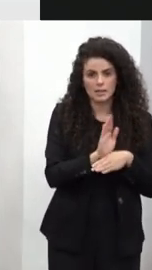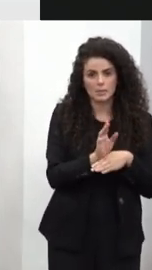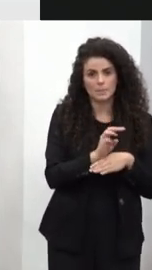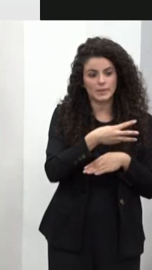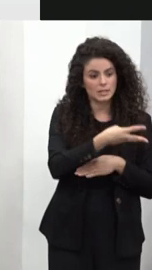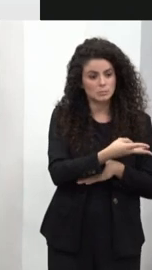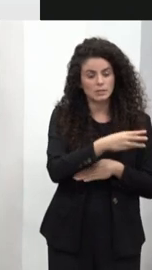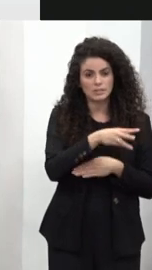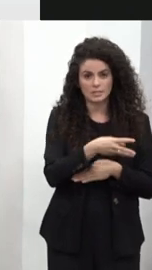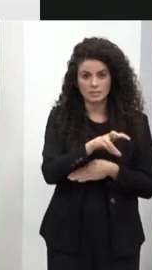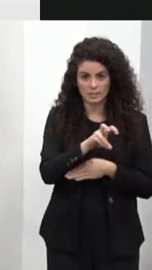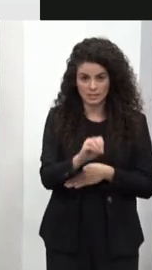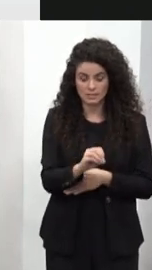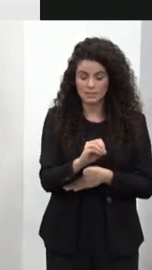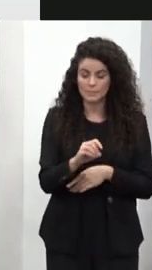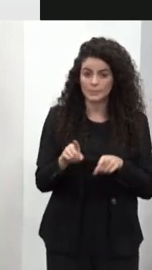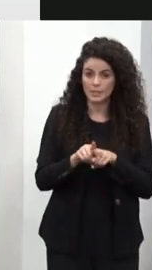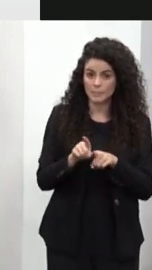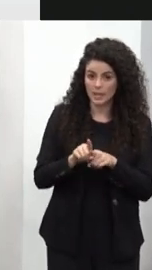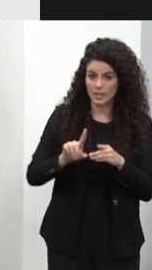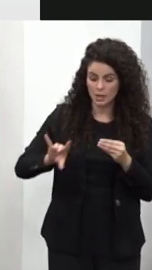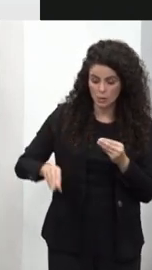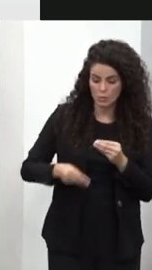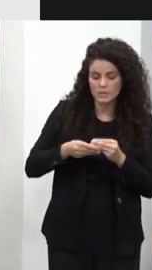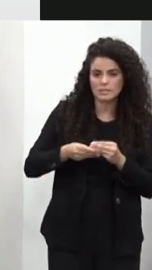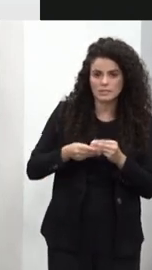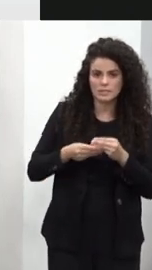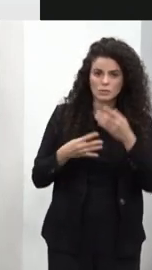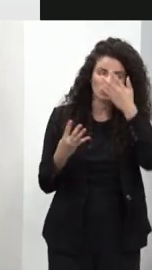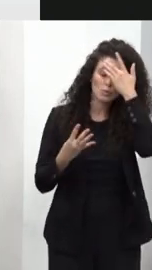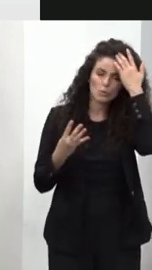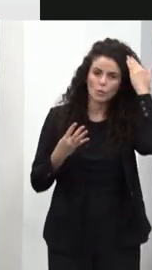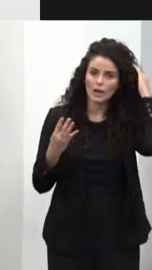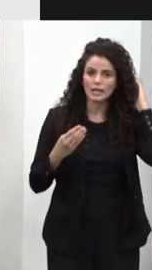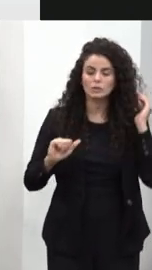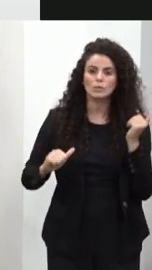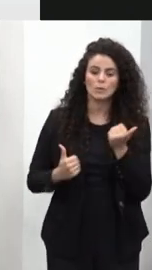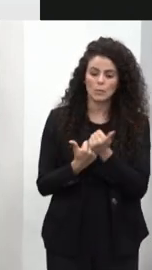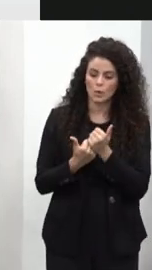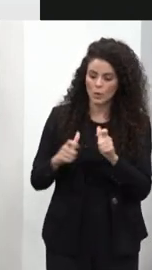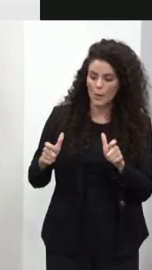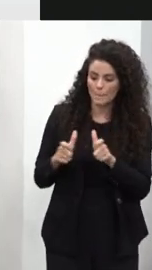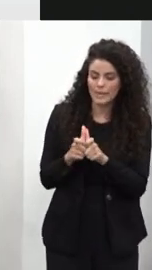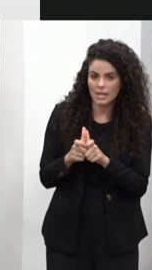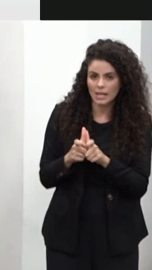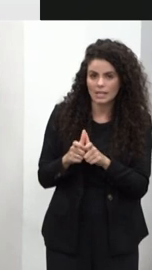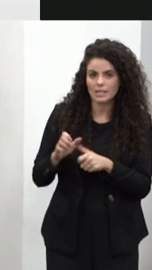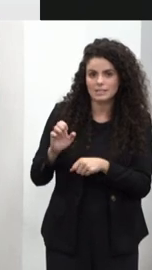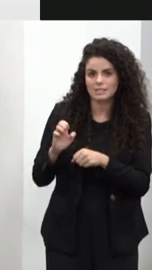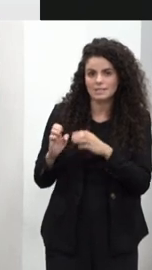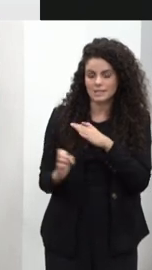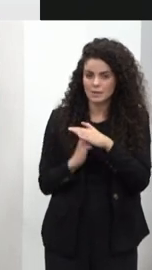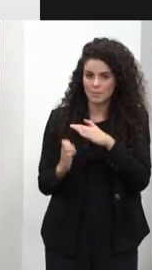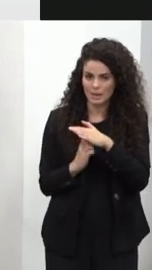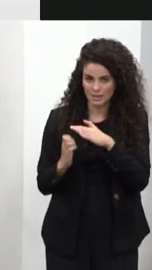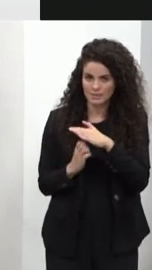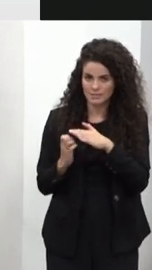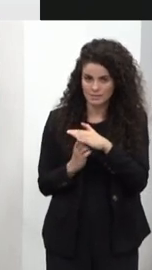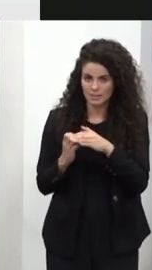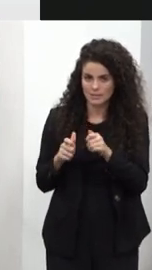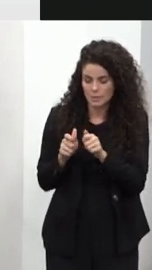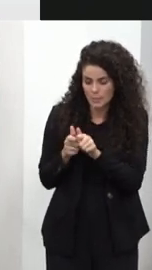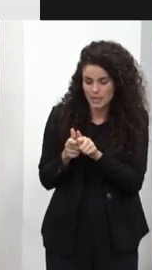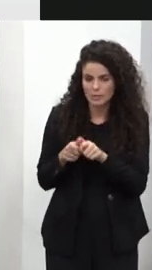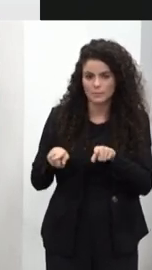o Inciso 4 apoio a Micro e Pequenas Empresas o licenciamento para TVs públicas